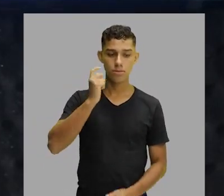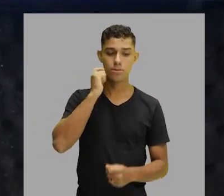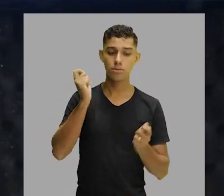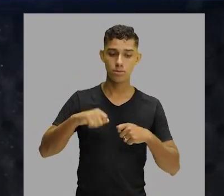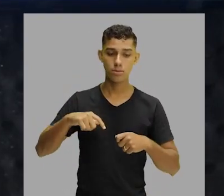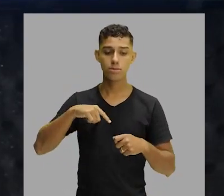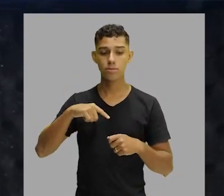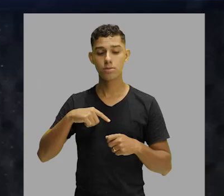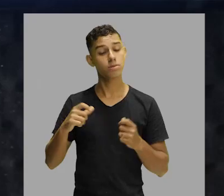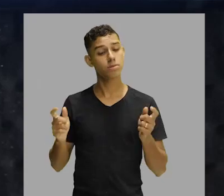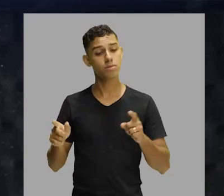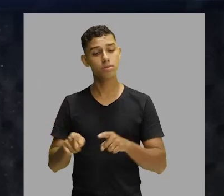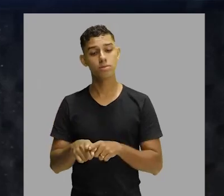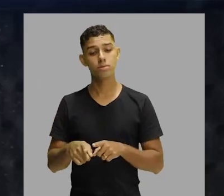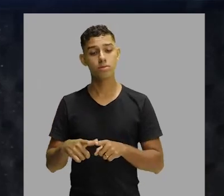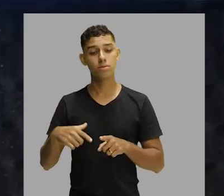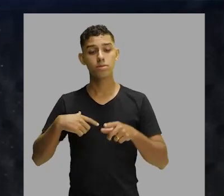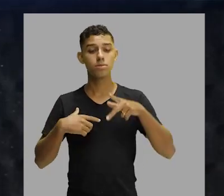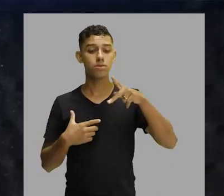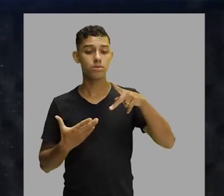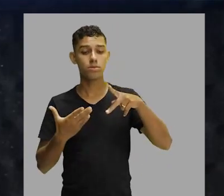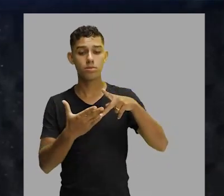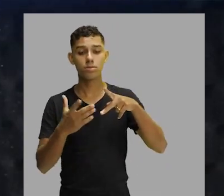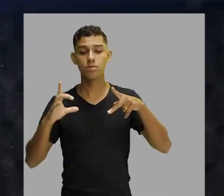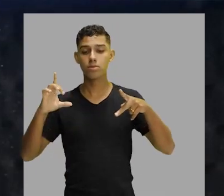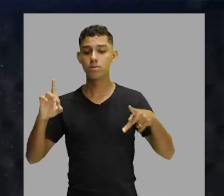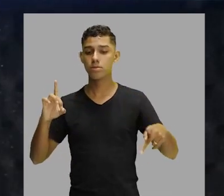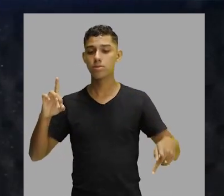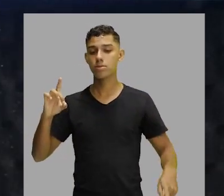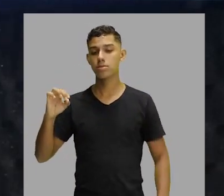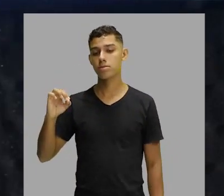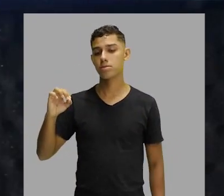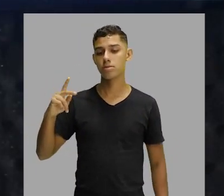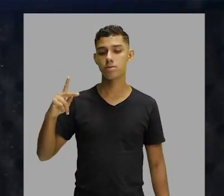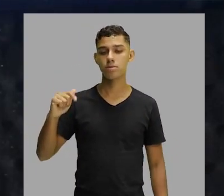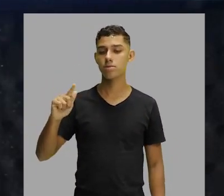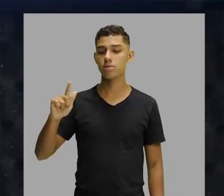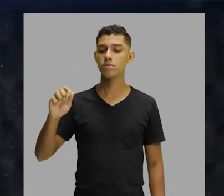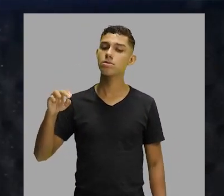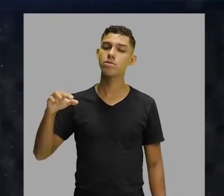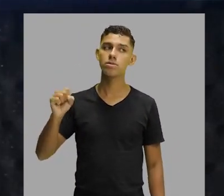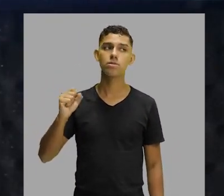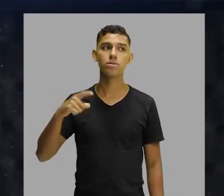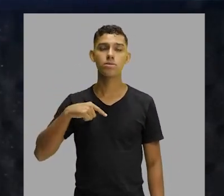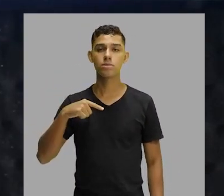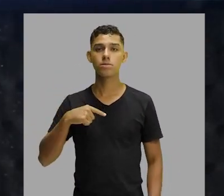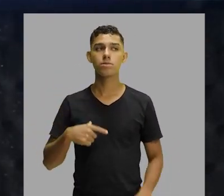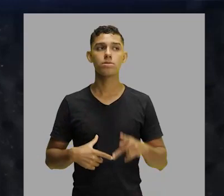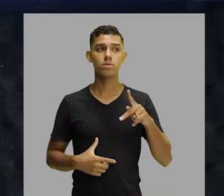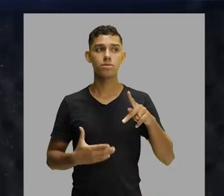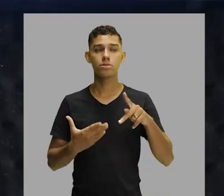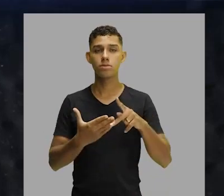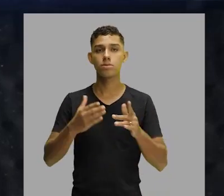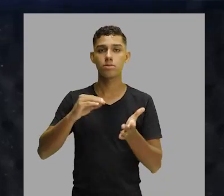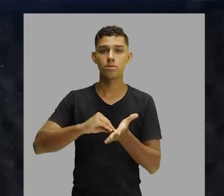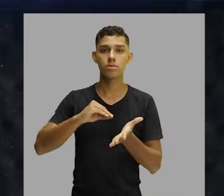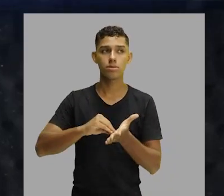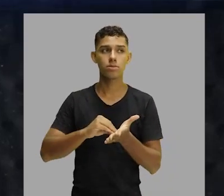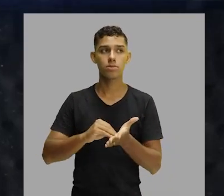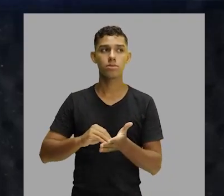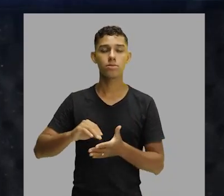dopagem P é aquela em que tem um buraco, né? Tem a falta de elétrons, né? Por isso que nós chamamos aí